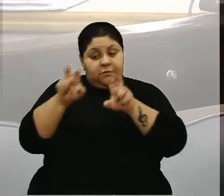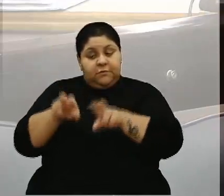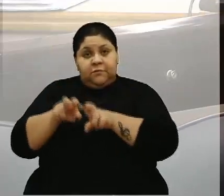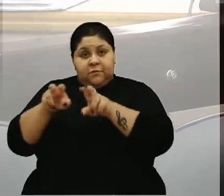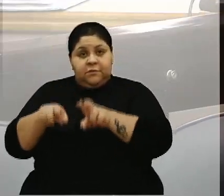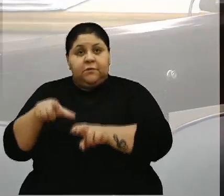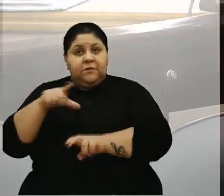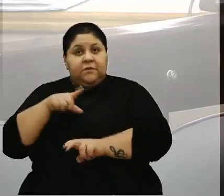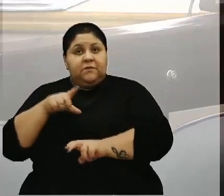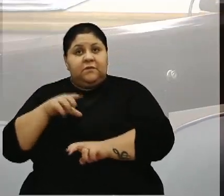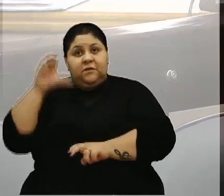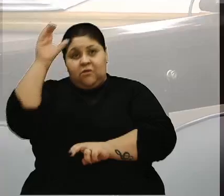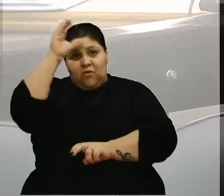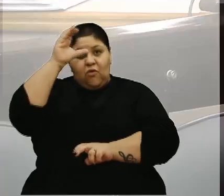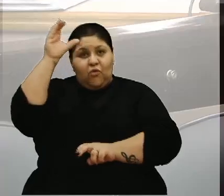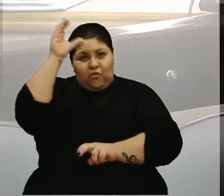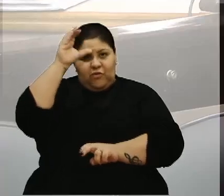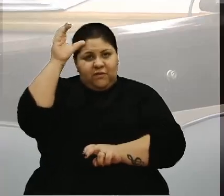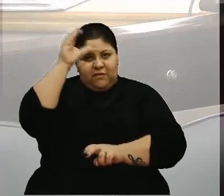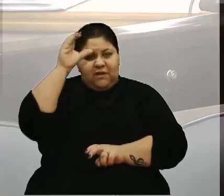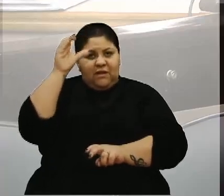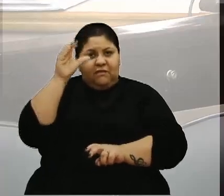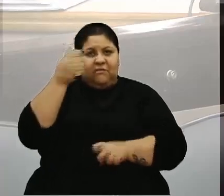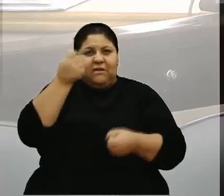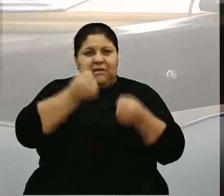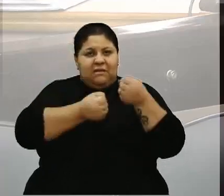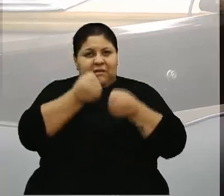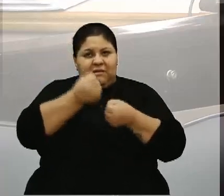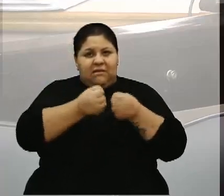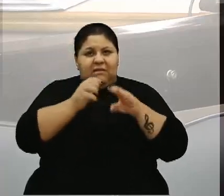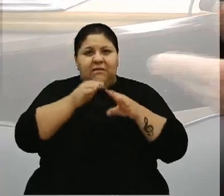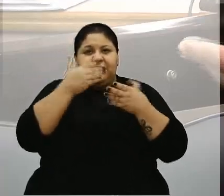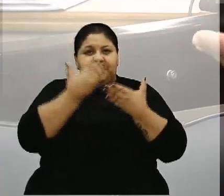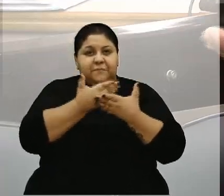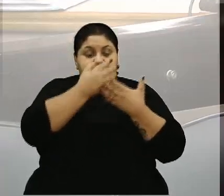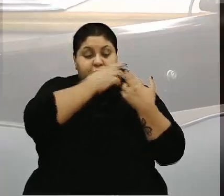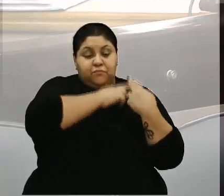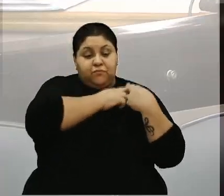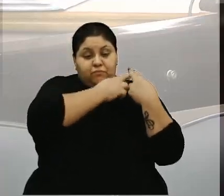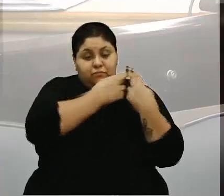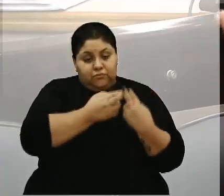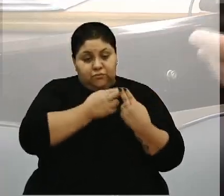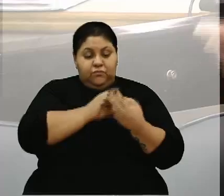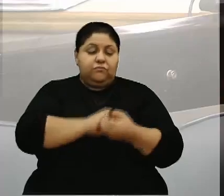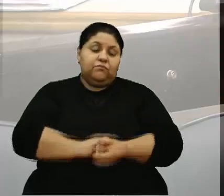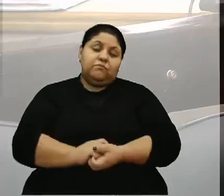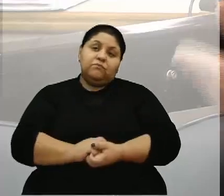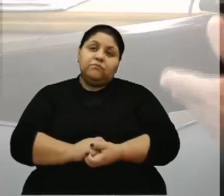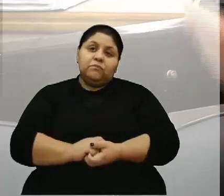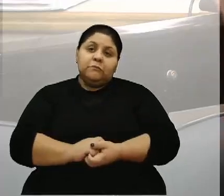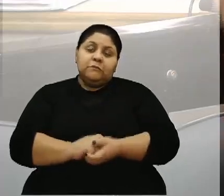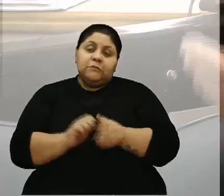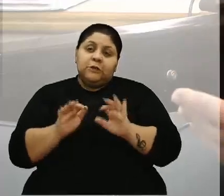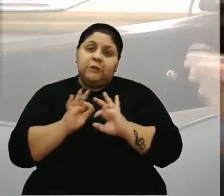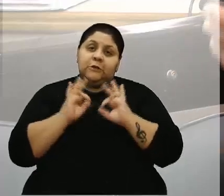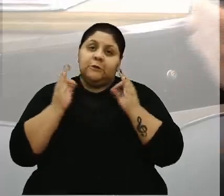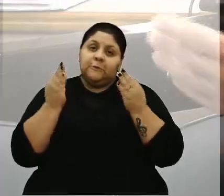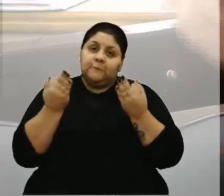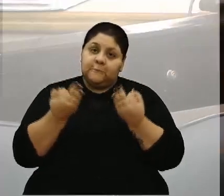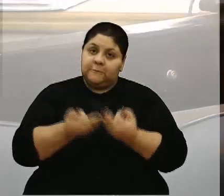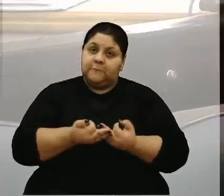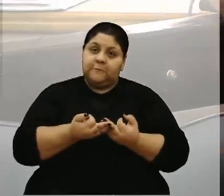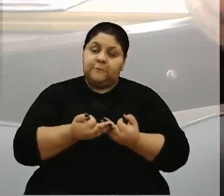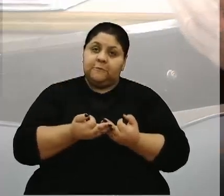cunhado também, o Getúlio, que faz transporte escolar, a responsabilidade de uma família que coloca